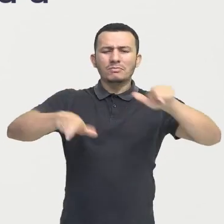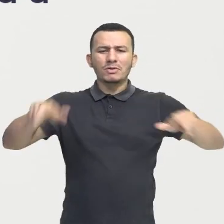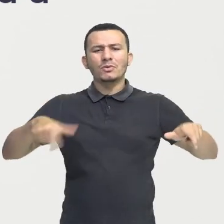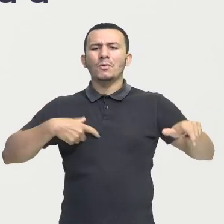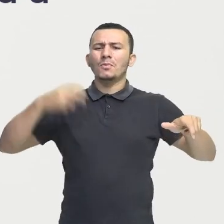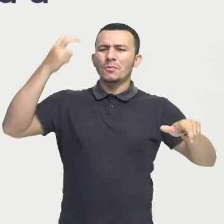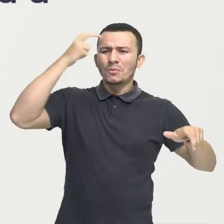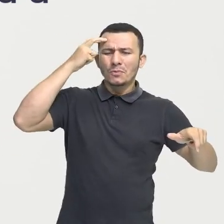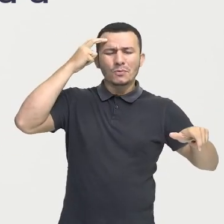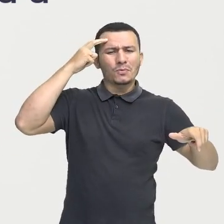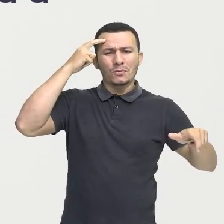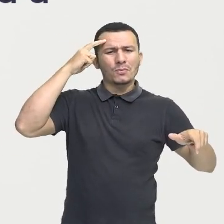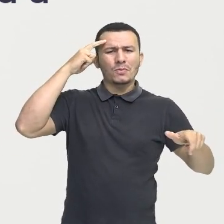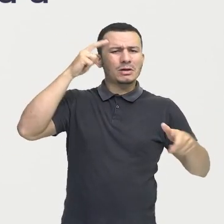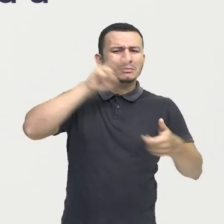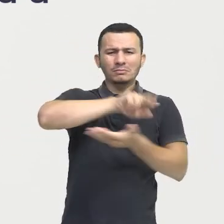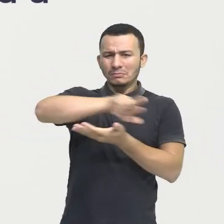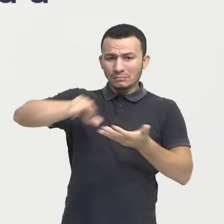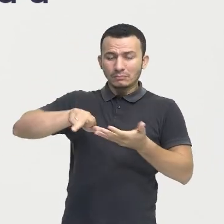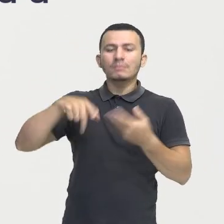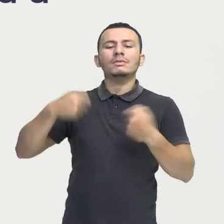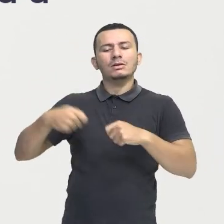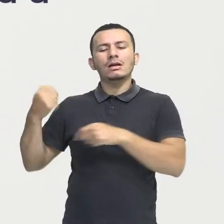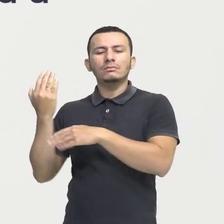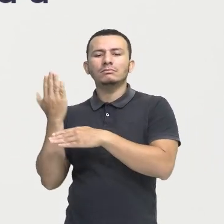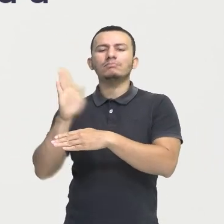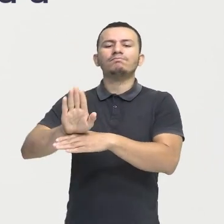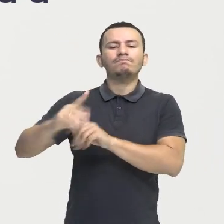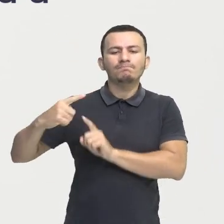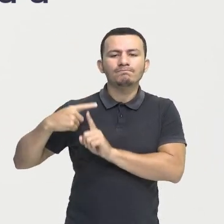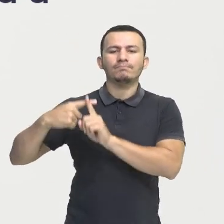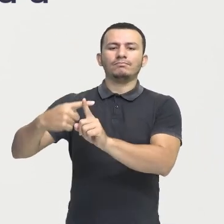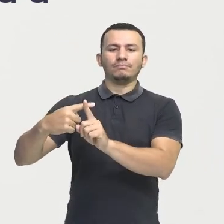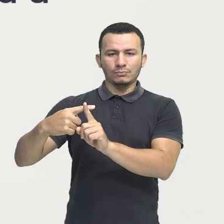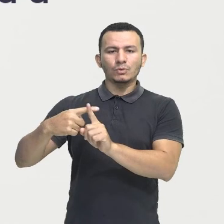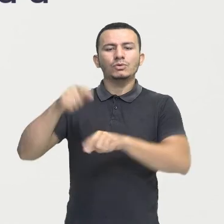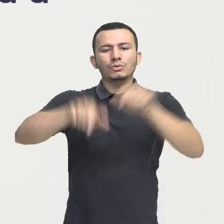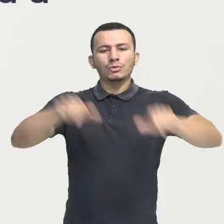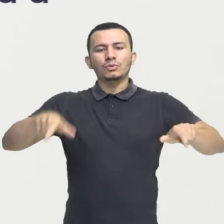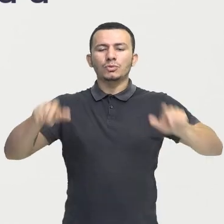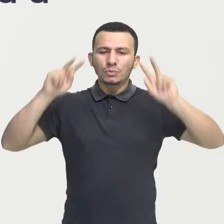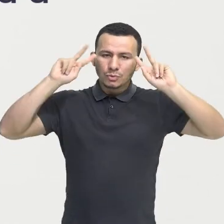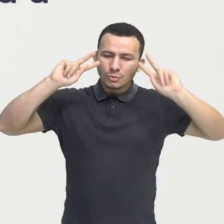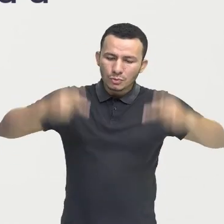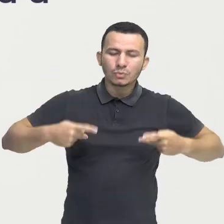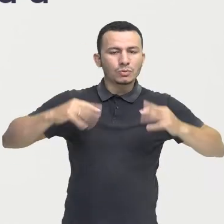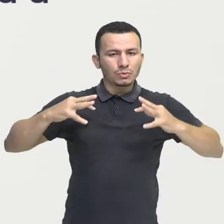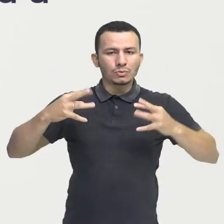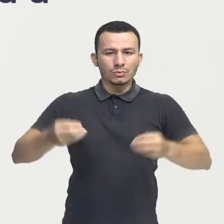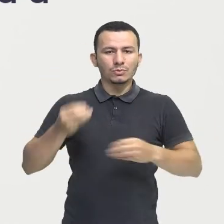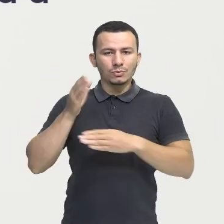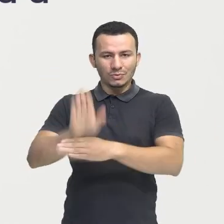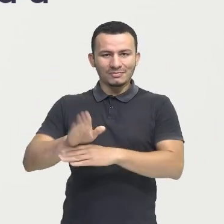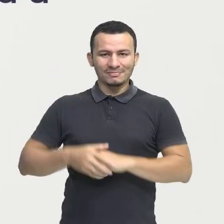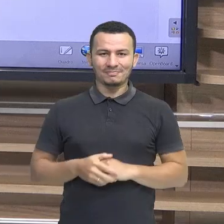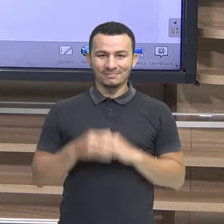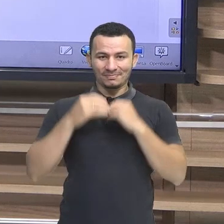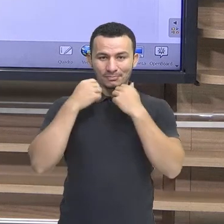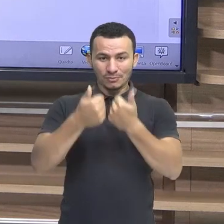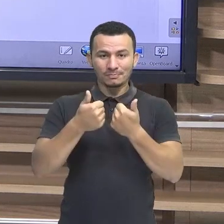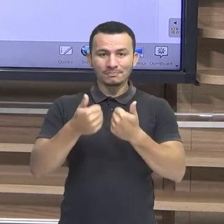que cultura seja, trazer resultados positivos para a humanidade. Tá bom,